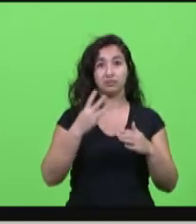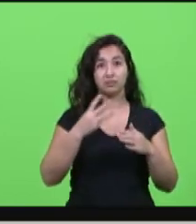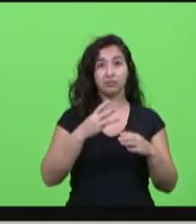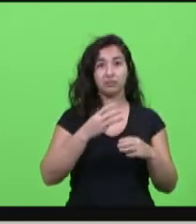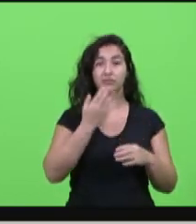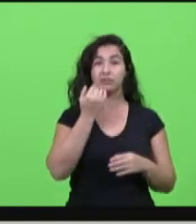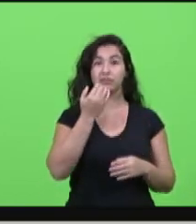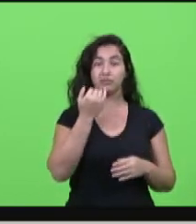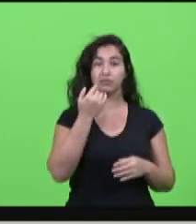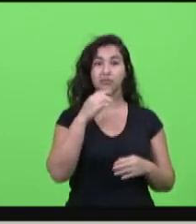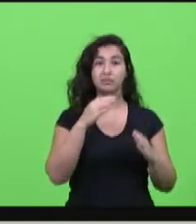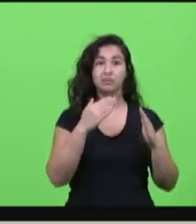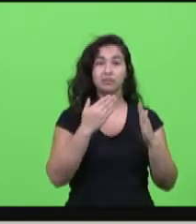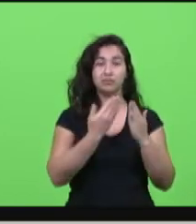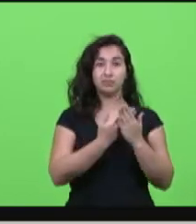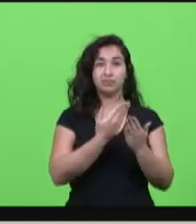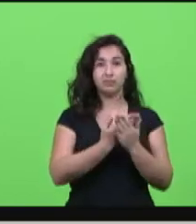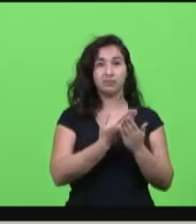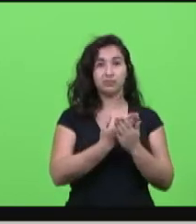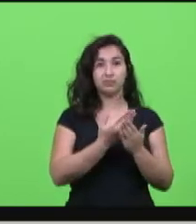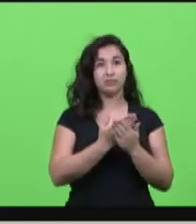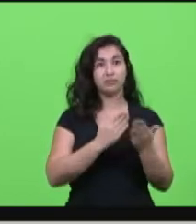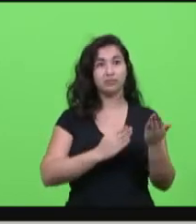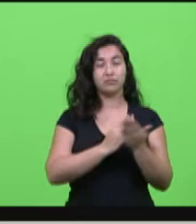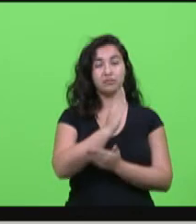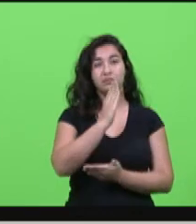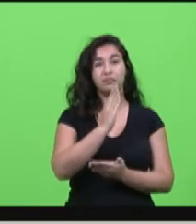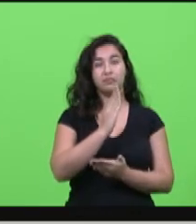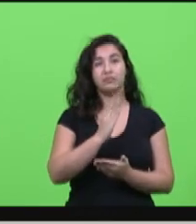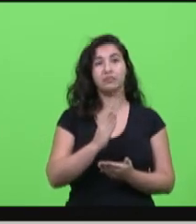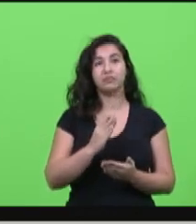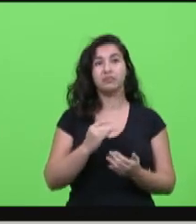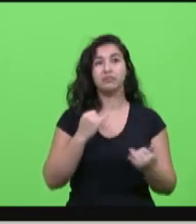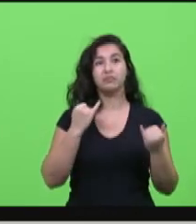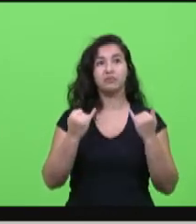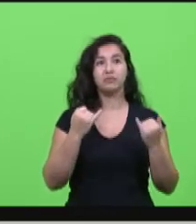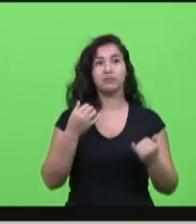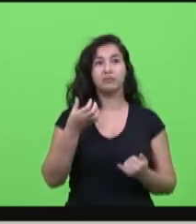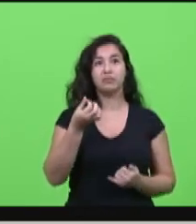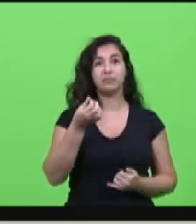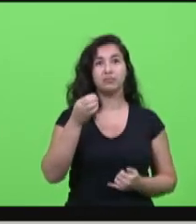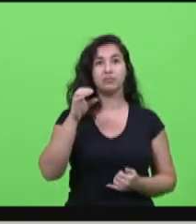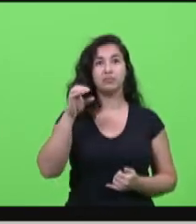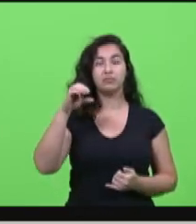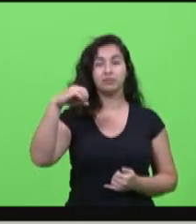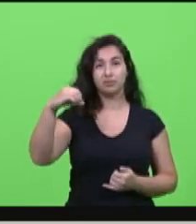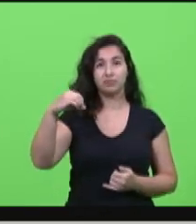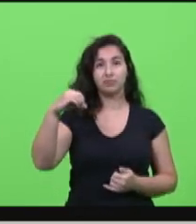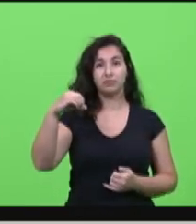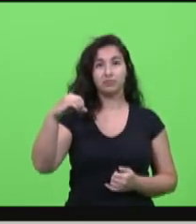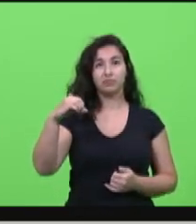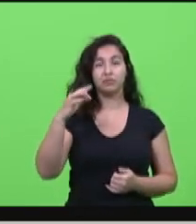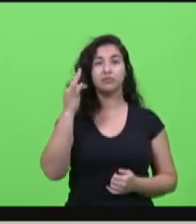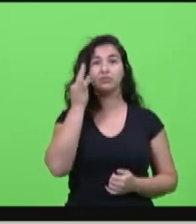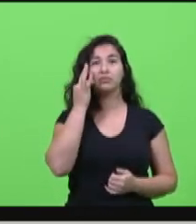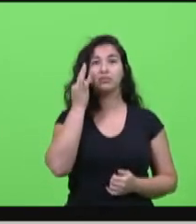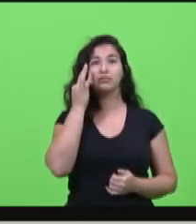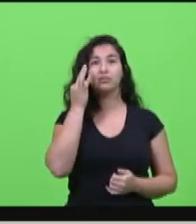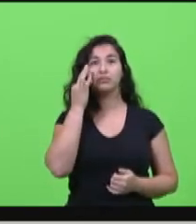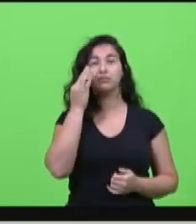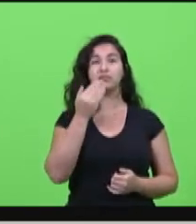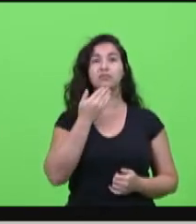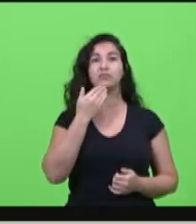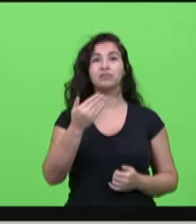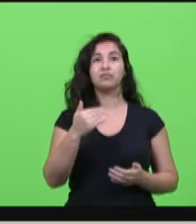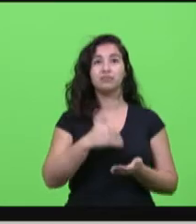Discussão, votação. Aprovado o pedido de informação. Pedido de informação 169, deputado Fernando Krelin, solicita aos secretários de